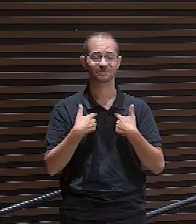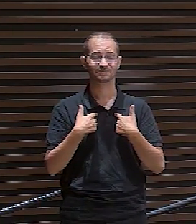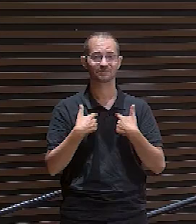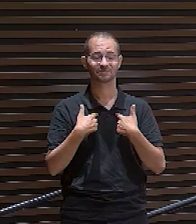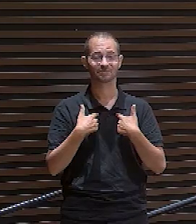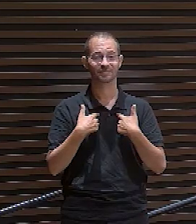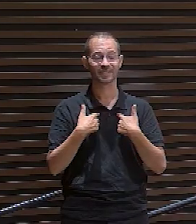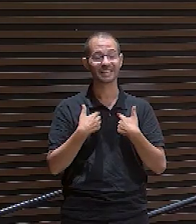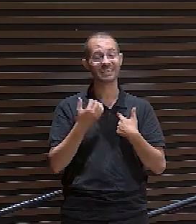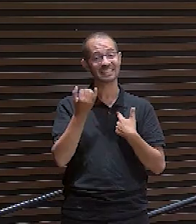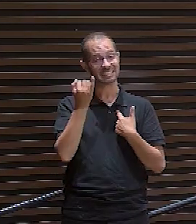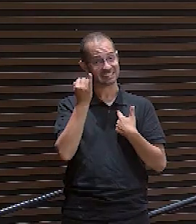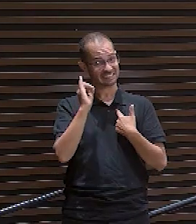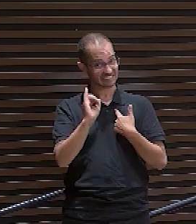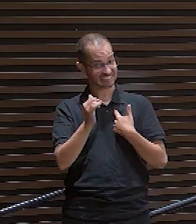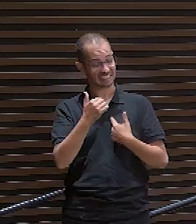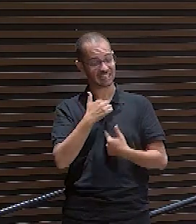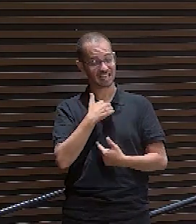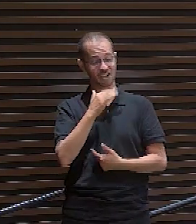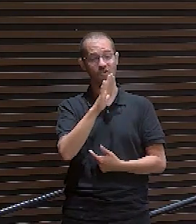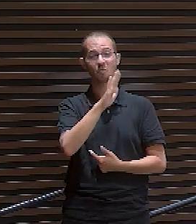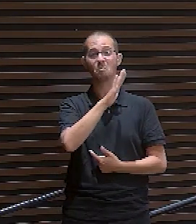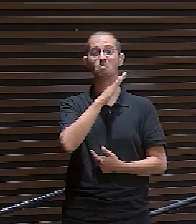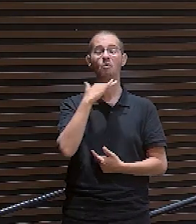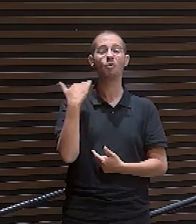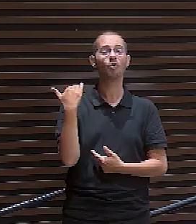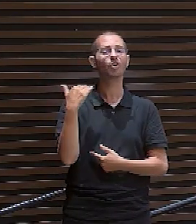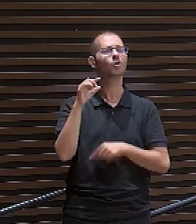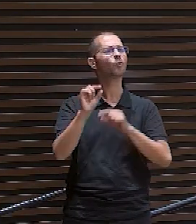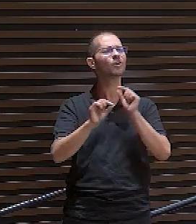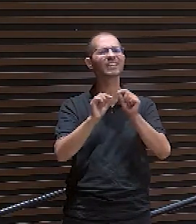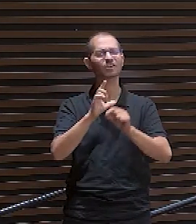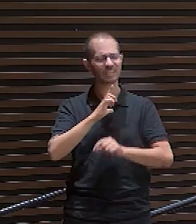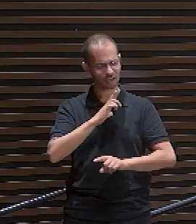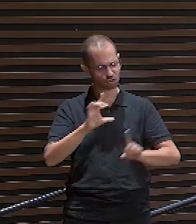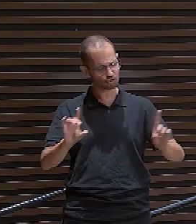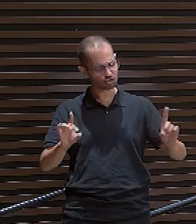Se eu morri, o que eu tenho de direito?